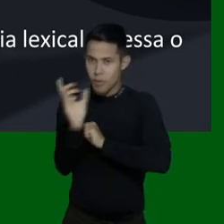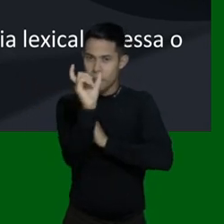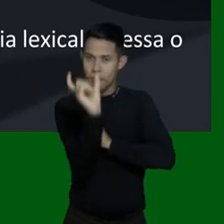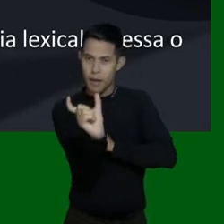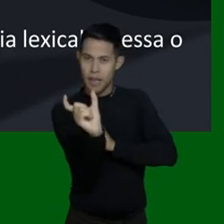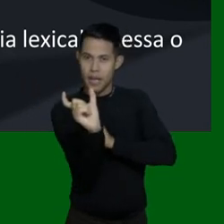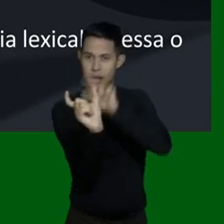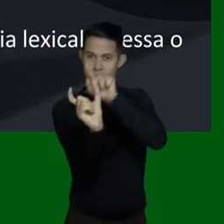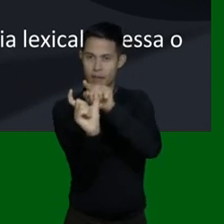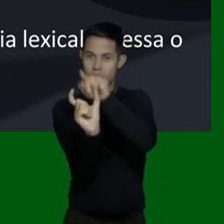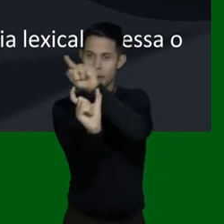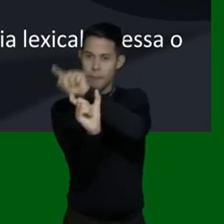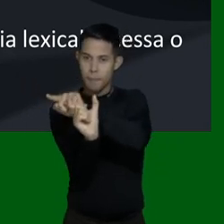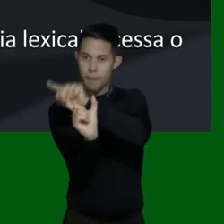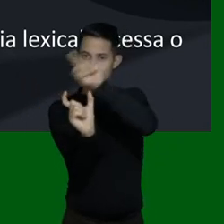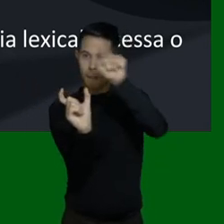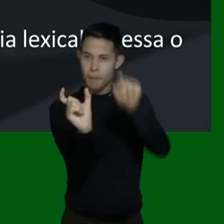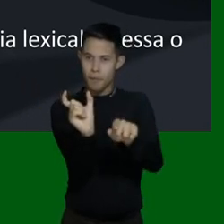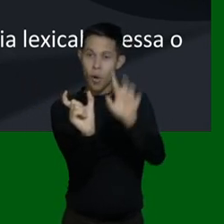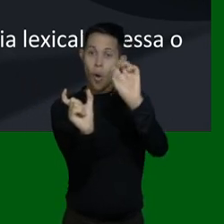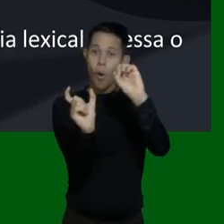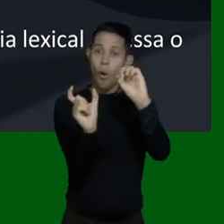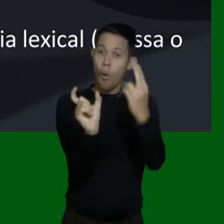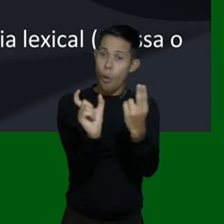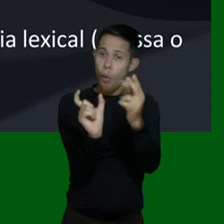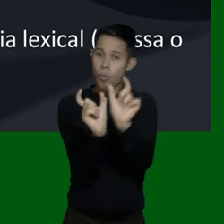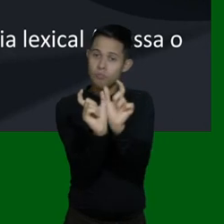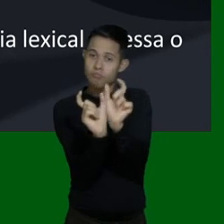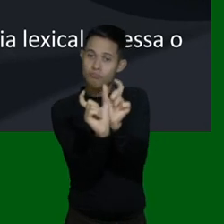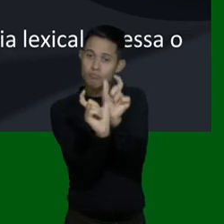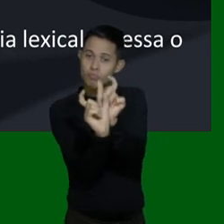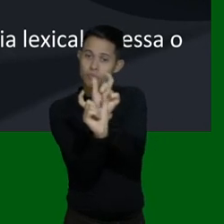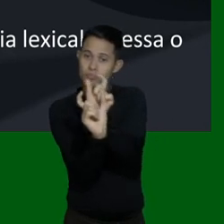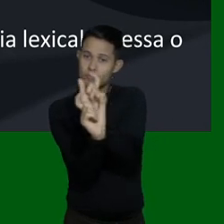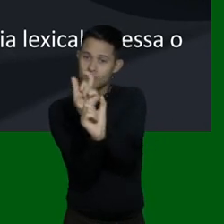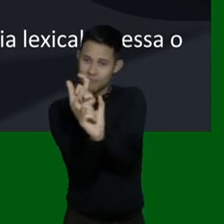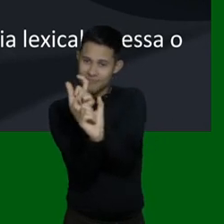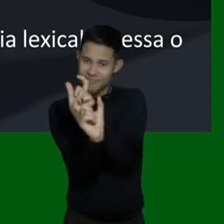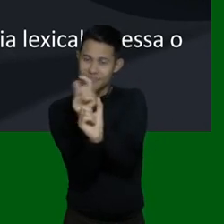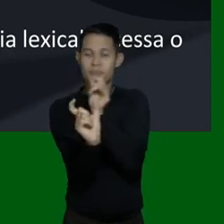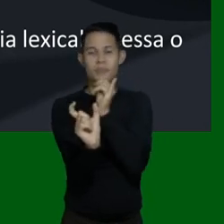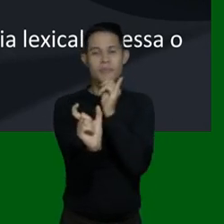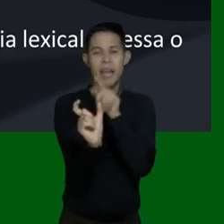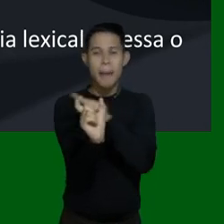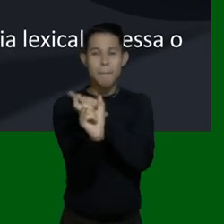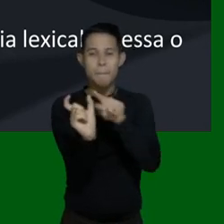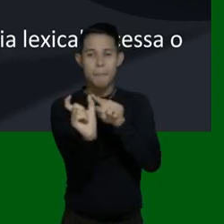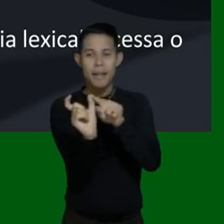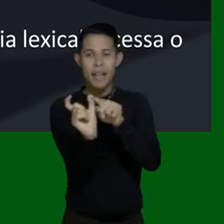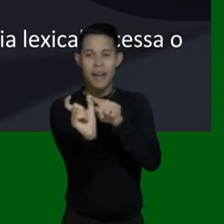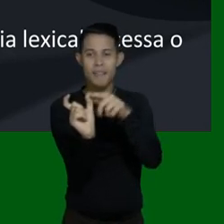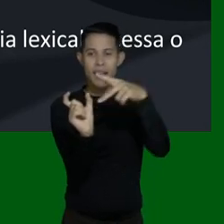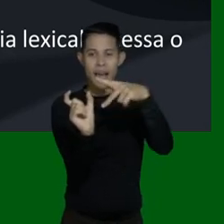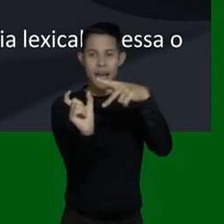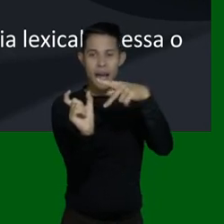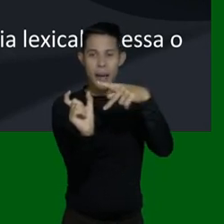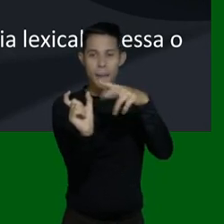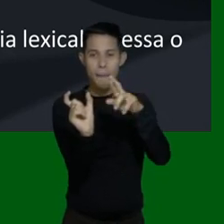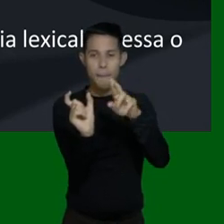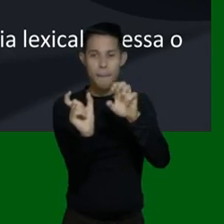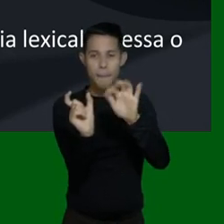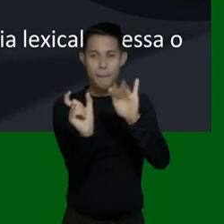depois muito depois é que a gente vai trabalhar o nosso cérebro vai trabalhar os sistemas de